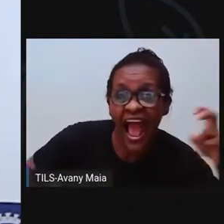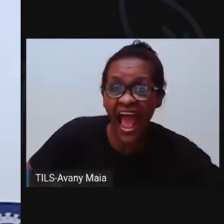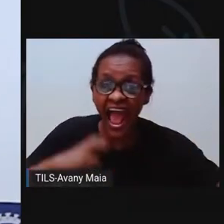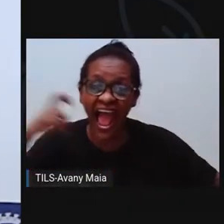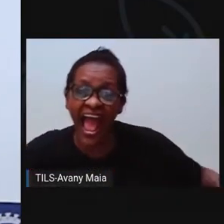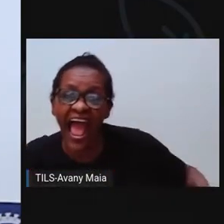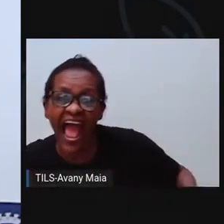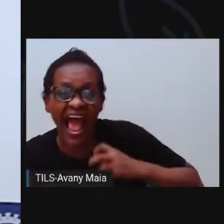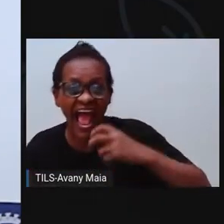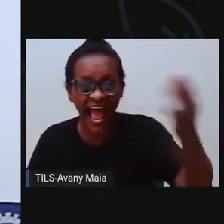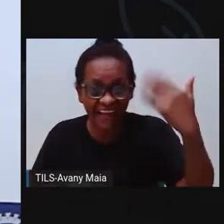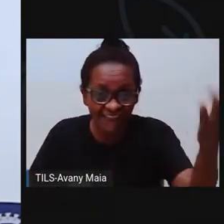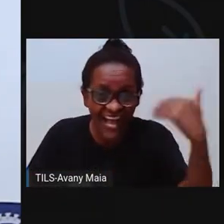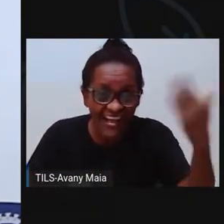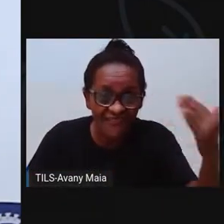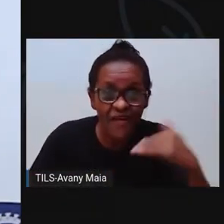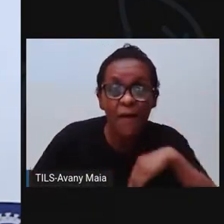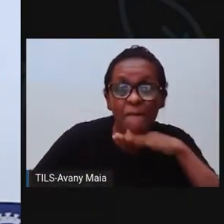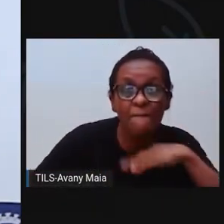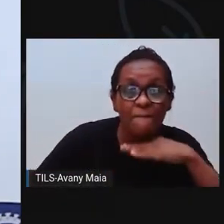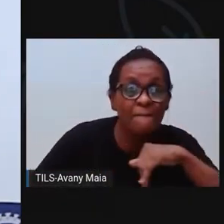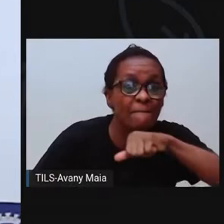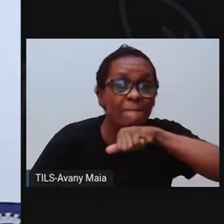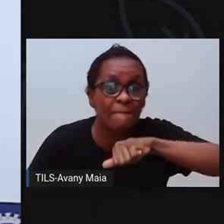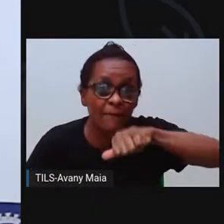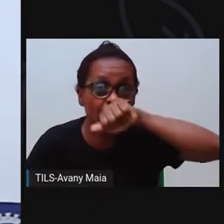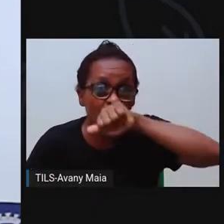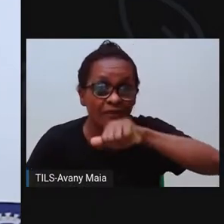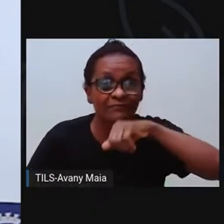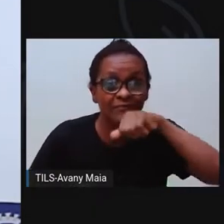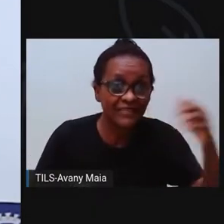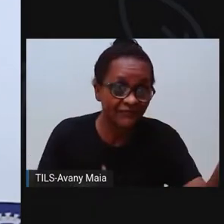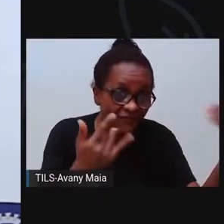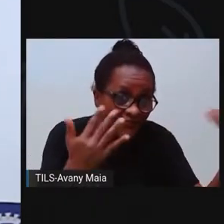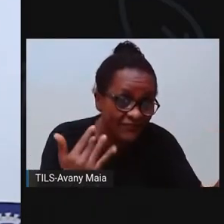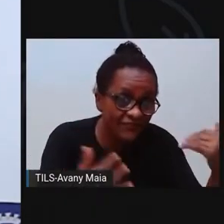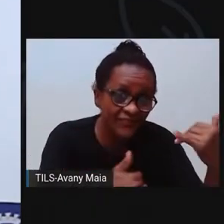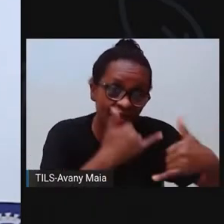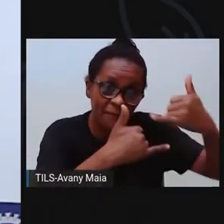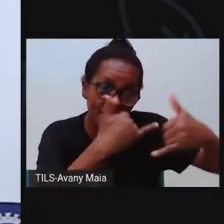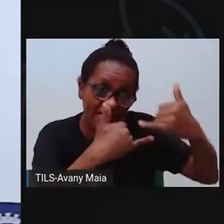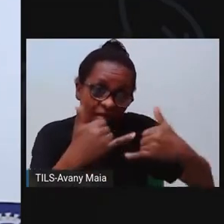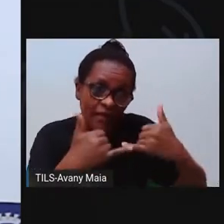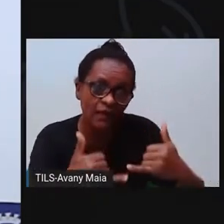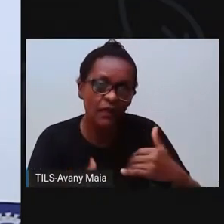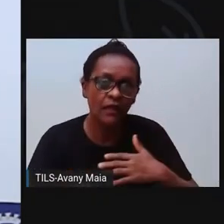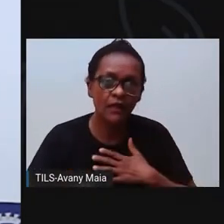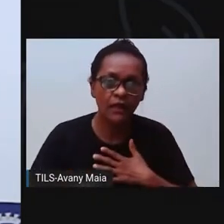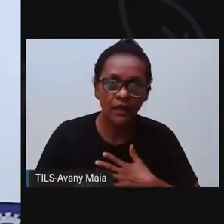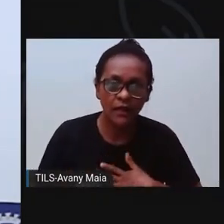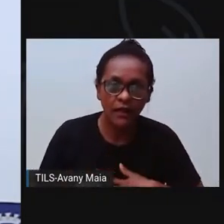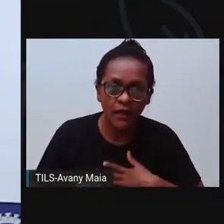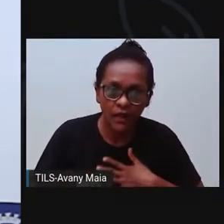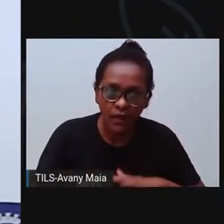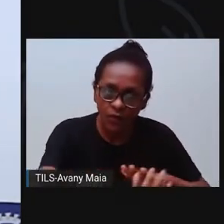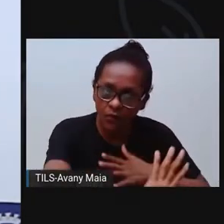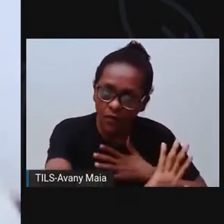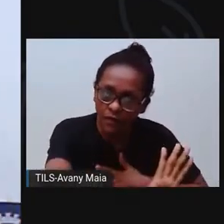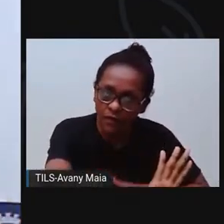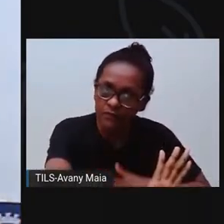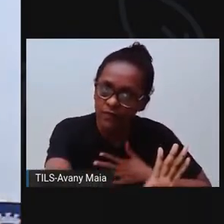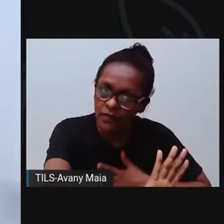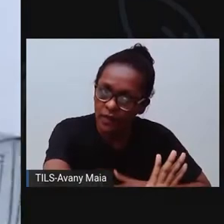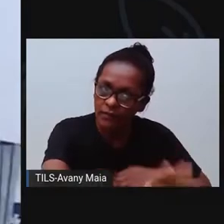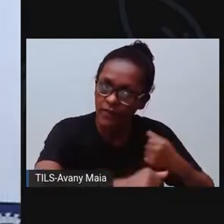Acorda, mamãe! Vamos brincar! Calma, coelhinho! Mamãe ainda precisa